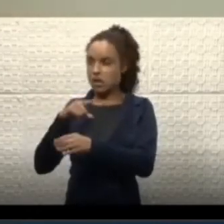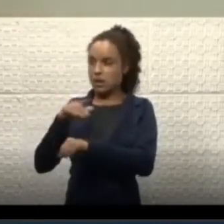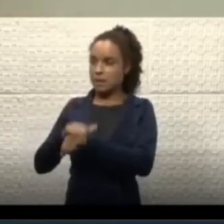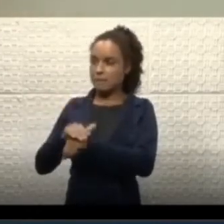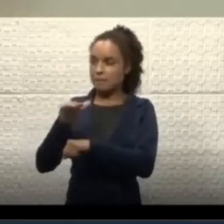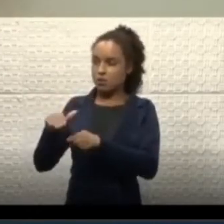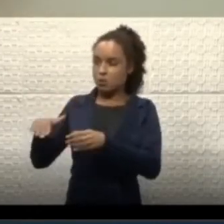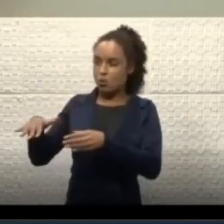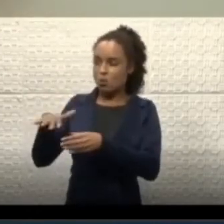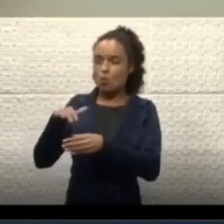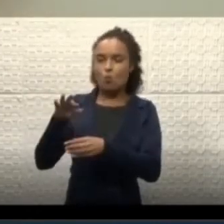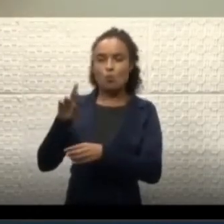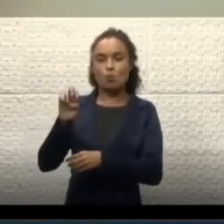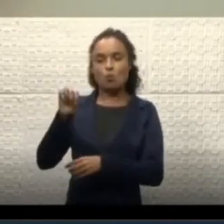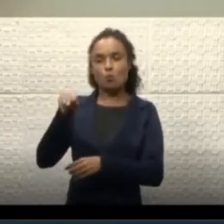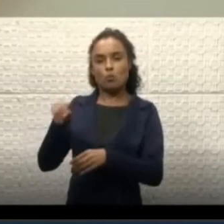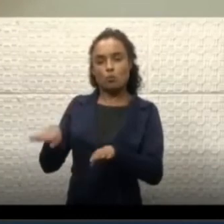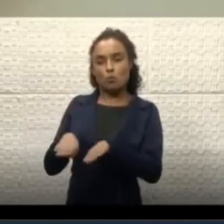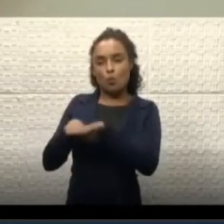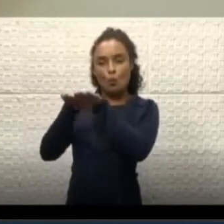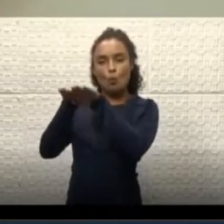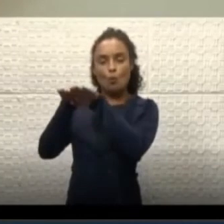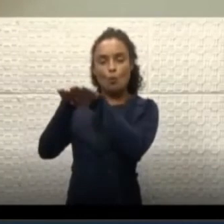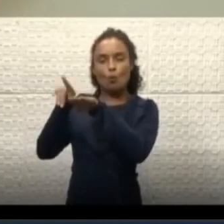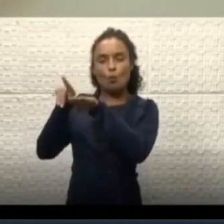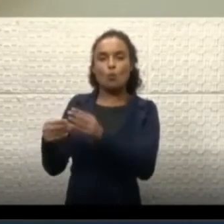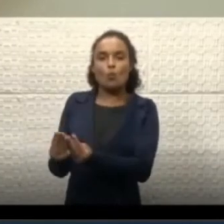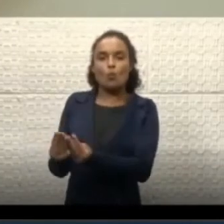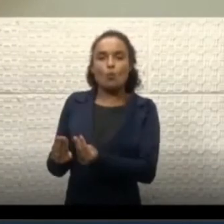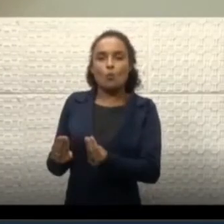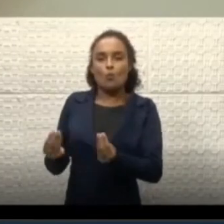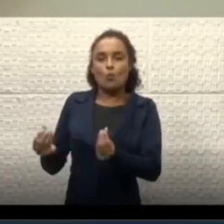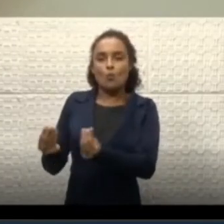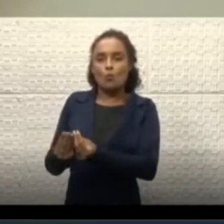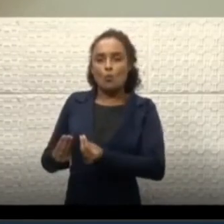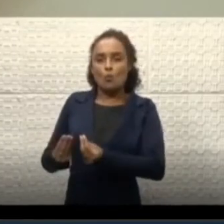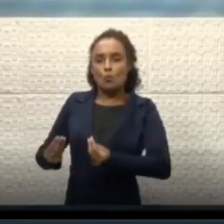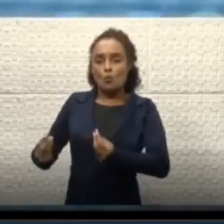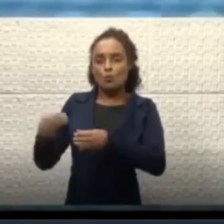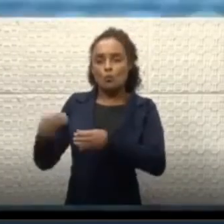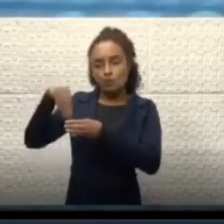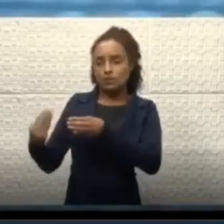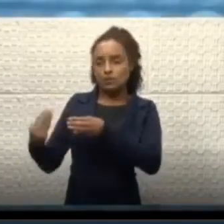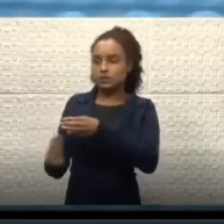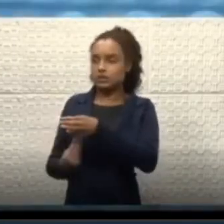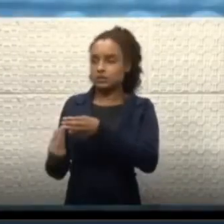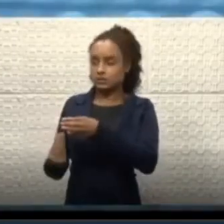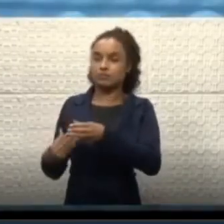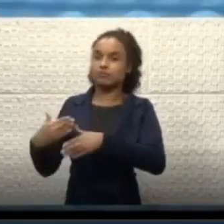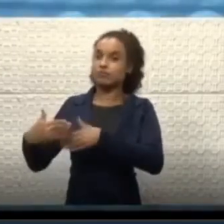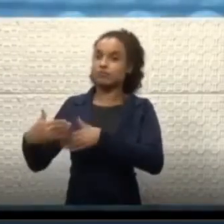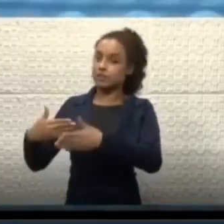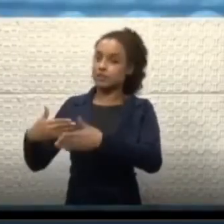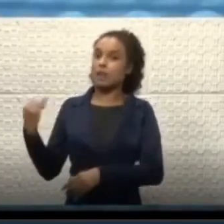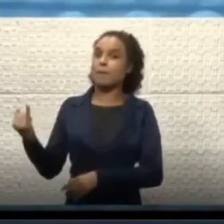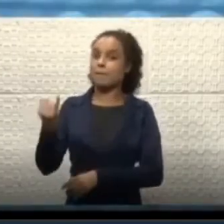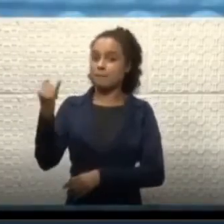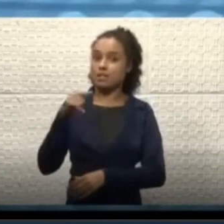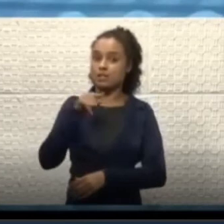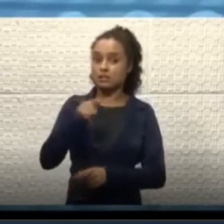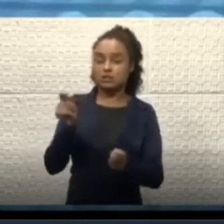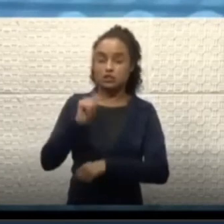transparente, ainda mais homogêneo e bem diluído. Então, esse procedimento é importante, tá? Por